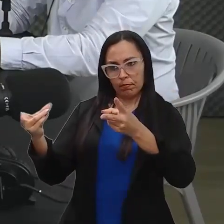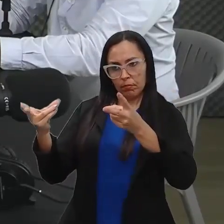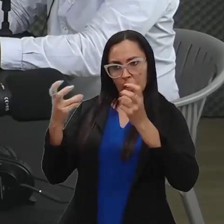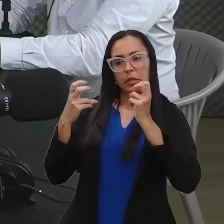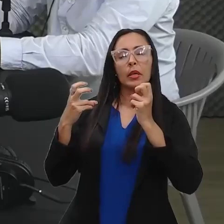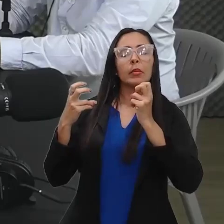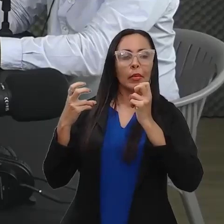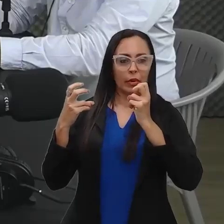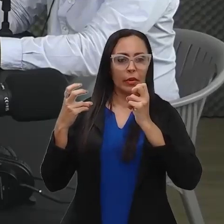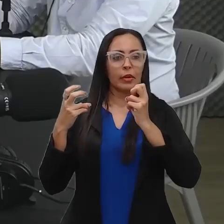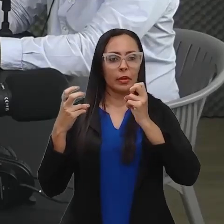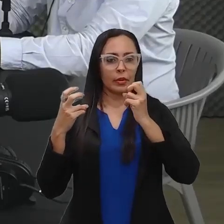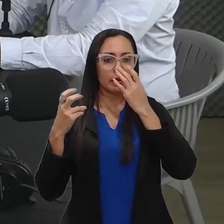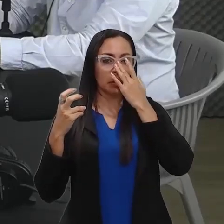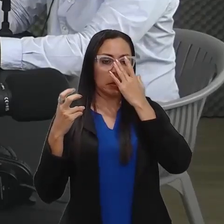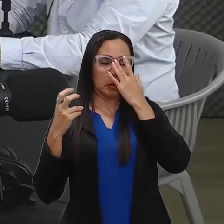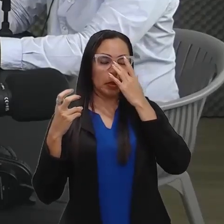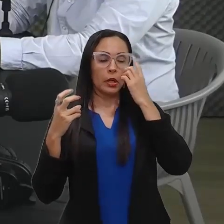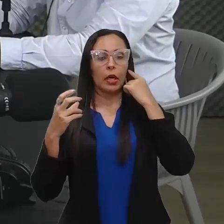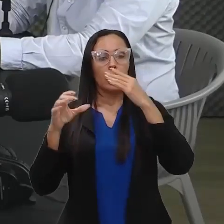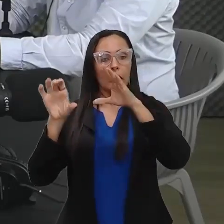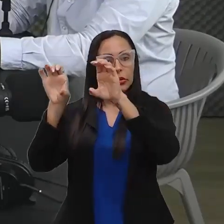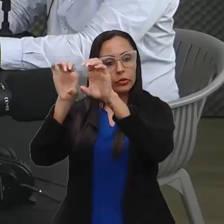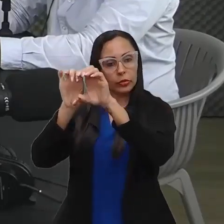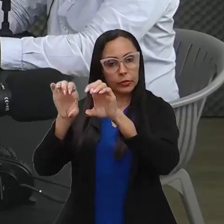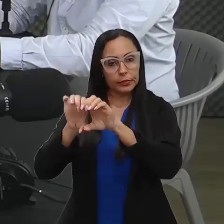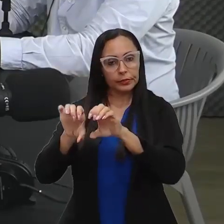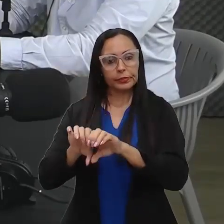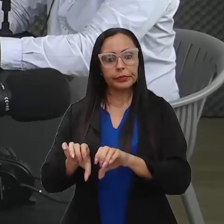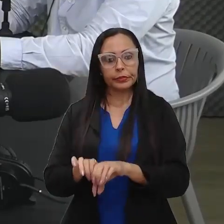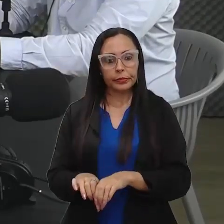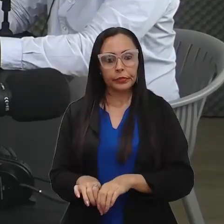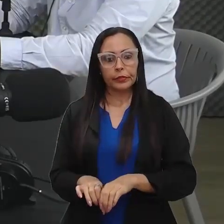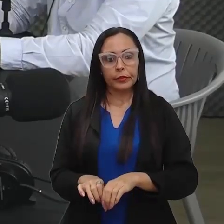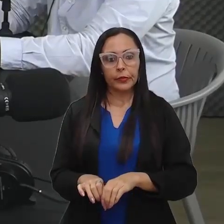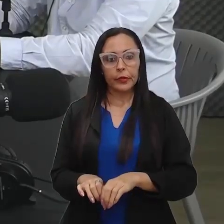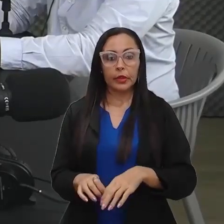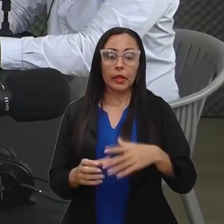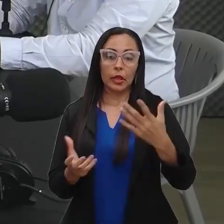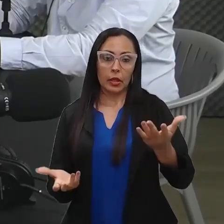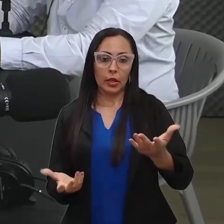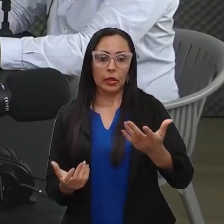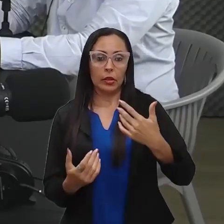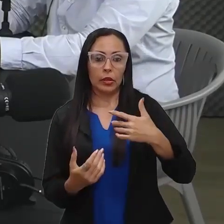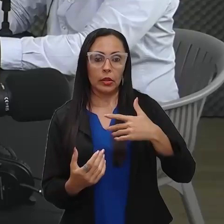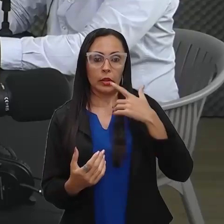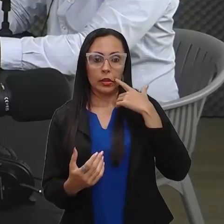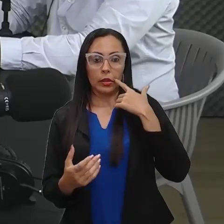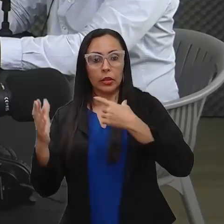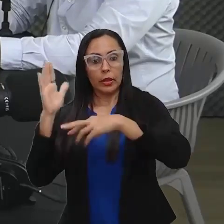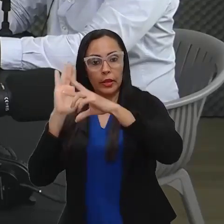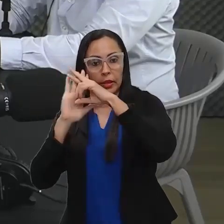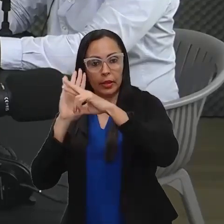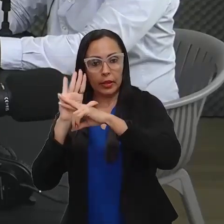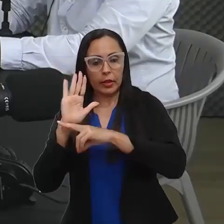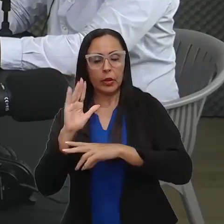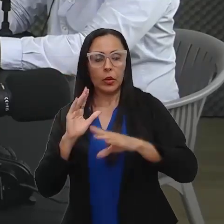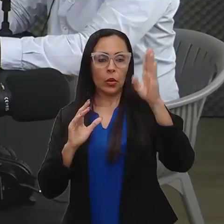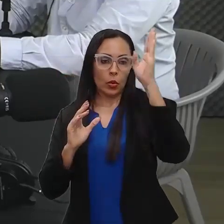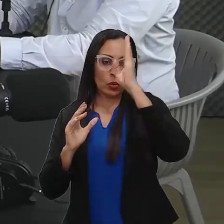do ponto de vista, né, da estrutura, né, da normativa, né, o Brasil, né, e